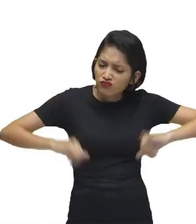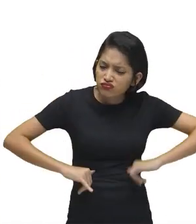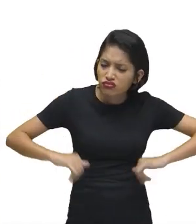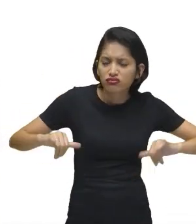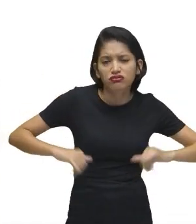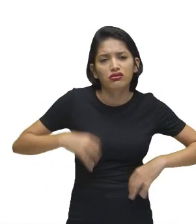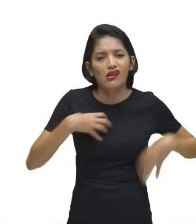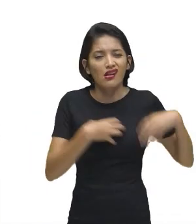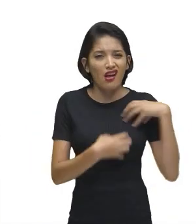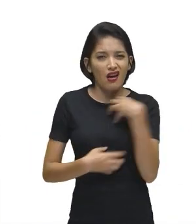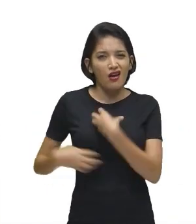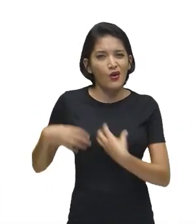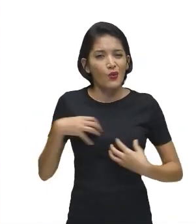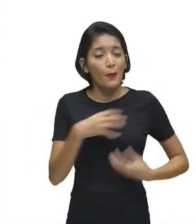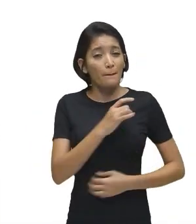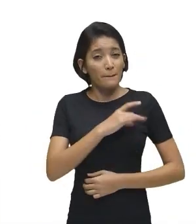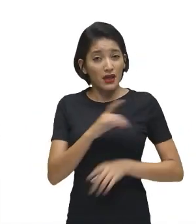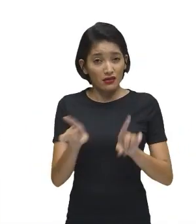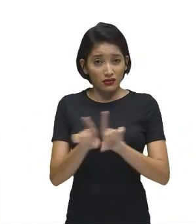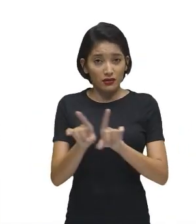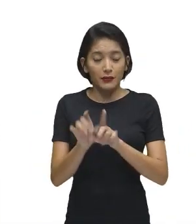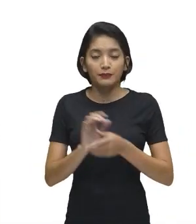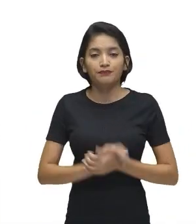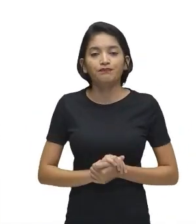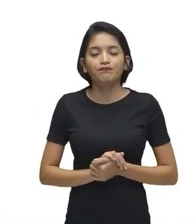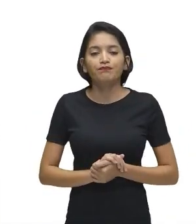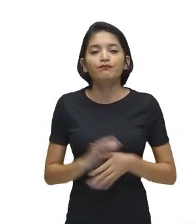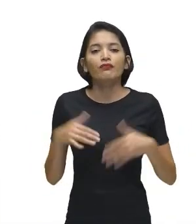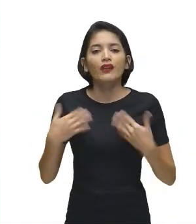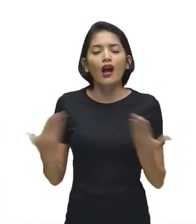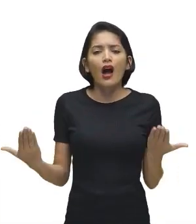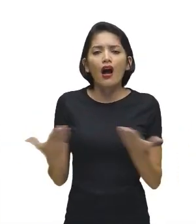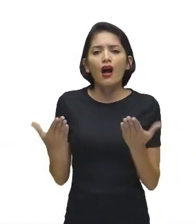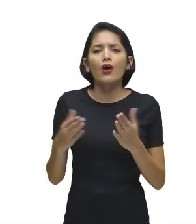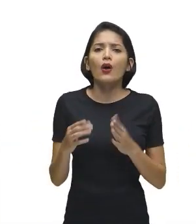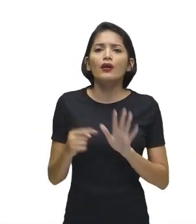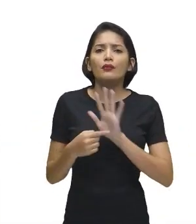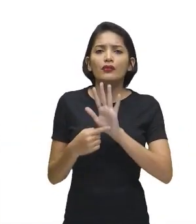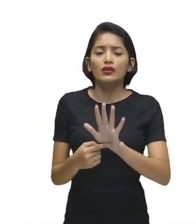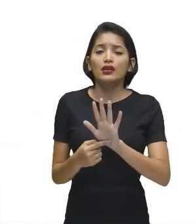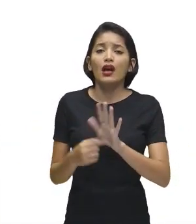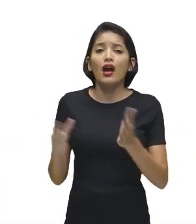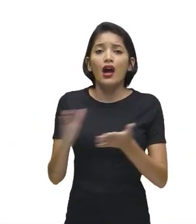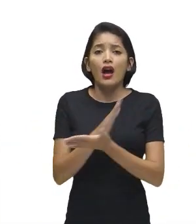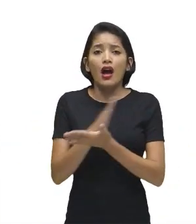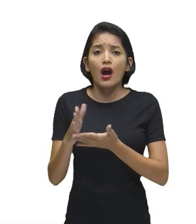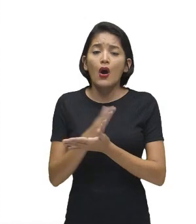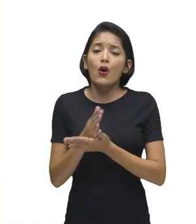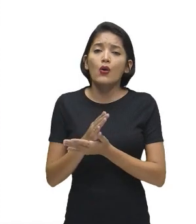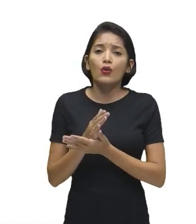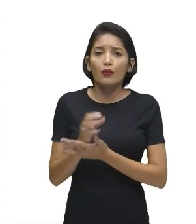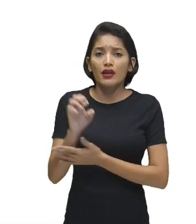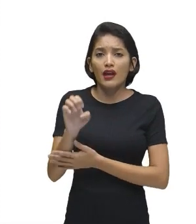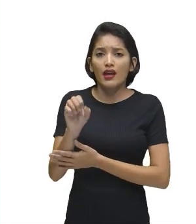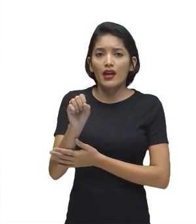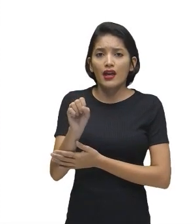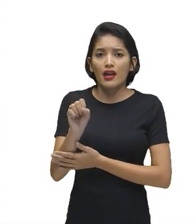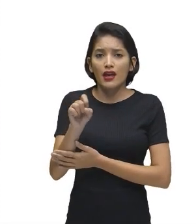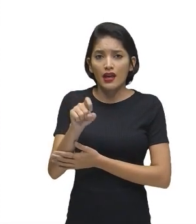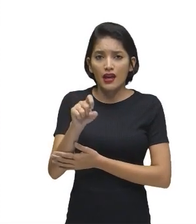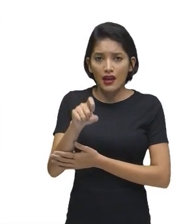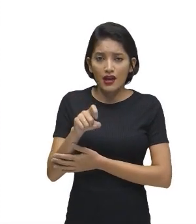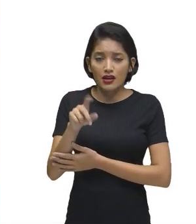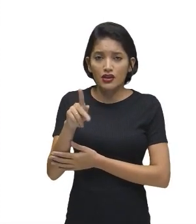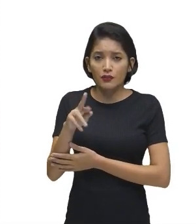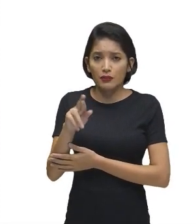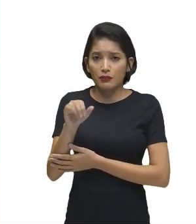medos. E agora a gente vai analisar algumas obras expressionistas, bem diferentes do impressionismo. Vamos analisar algumas